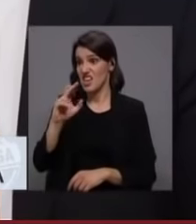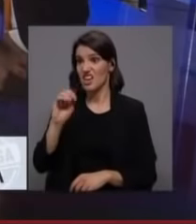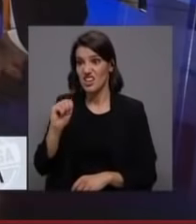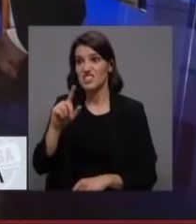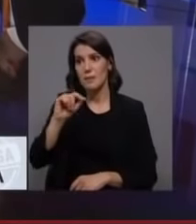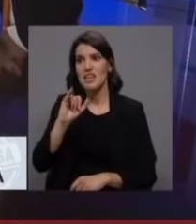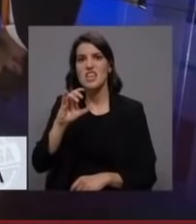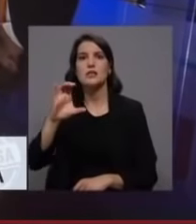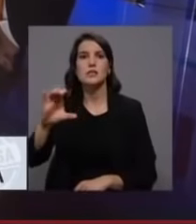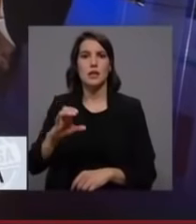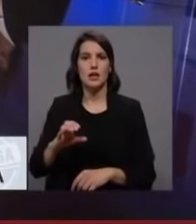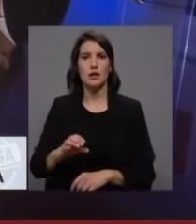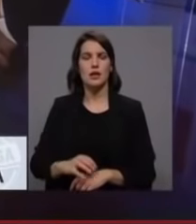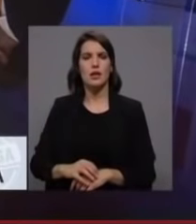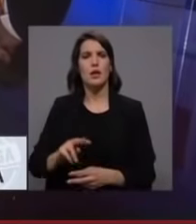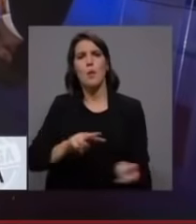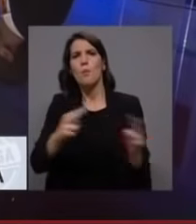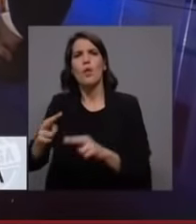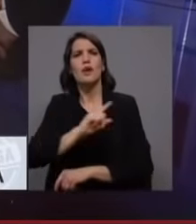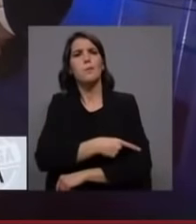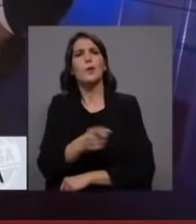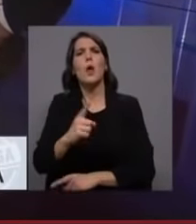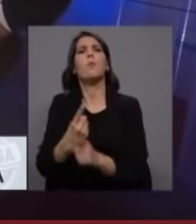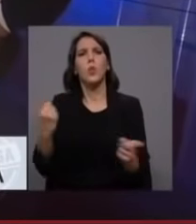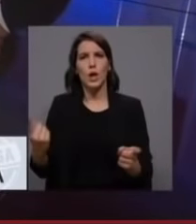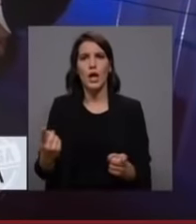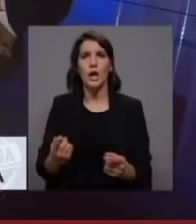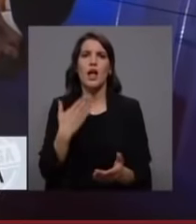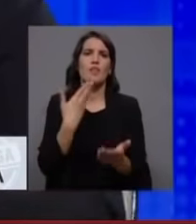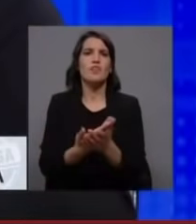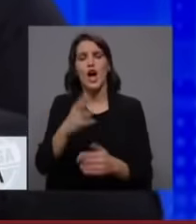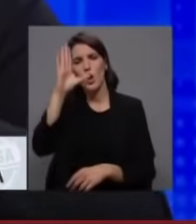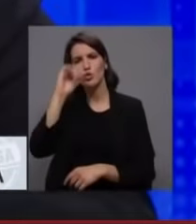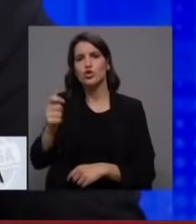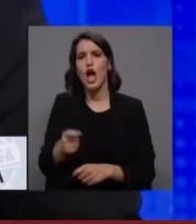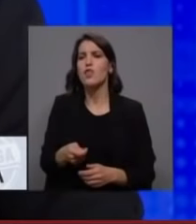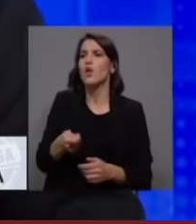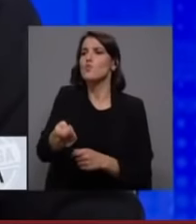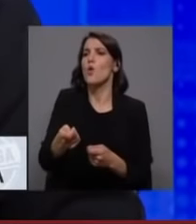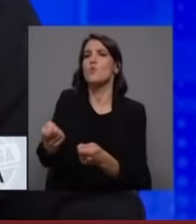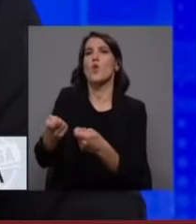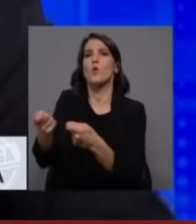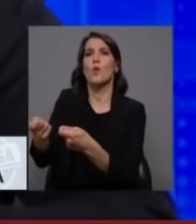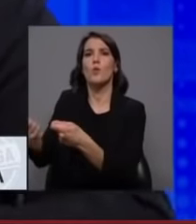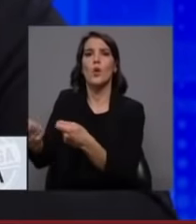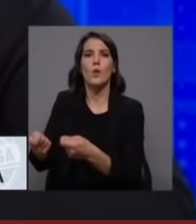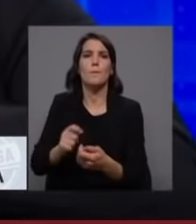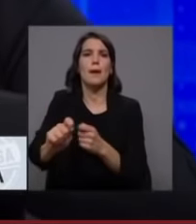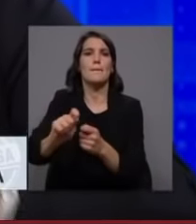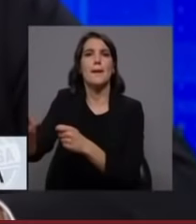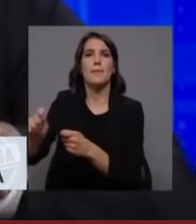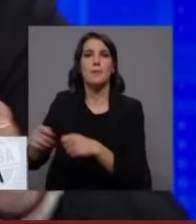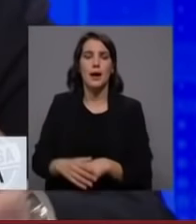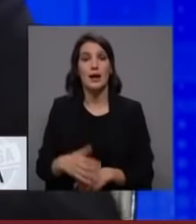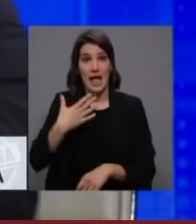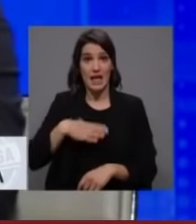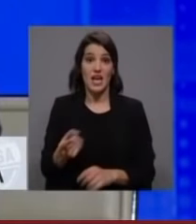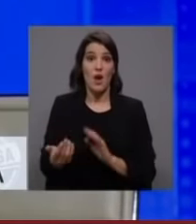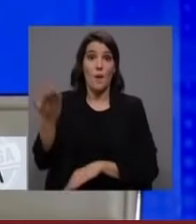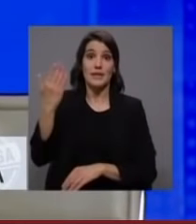formas corajosas porque temos um estado quem gosta cliente elas para todo lado Ok mas tem que ir buscar aos seus trabalhadores assim ainda que você quer